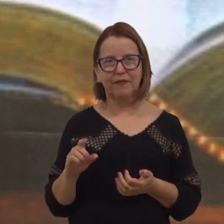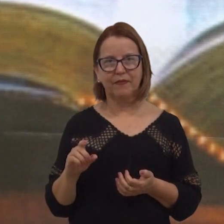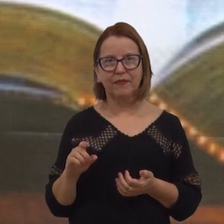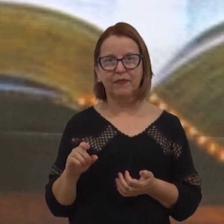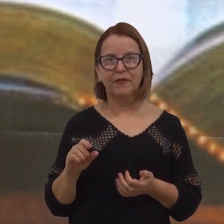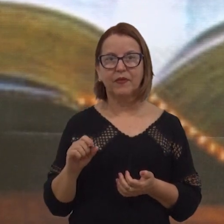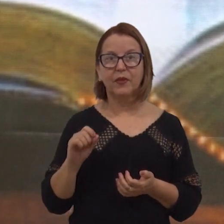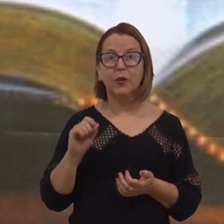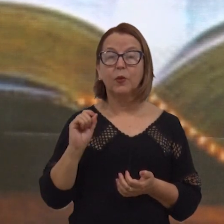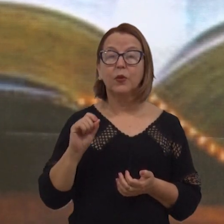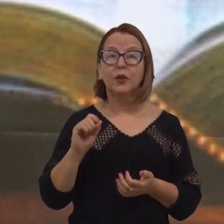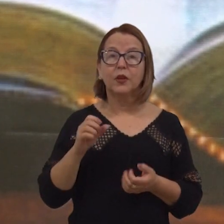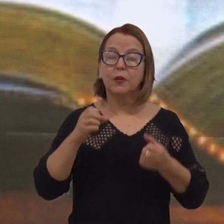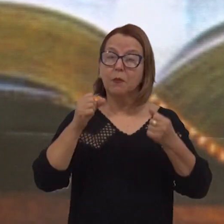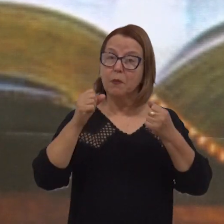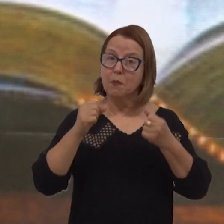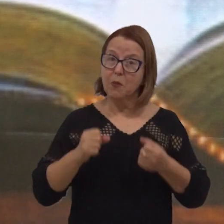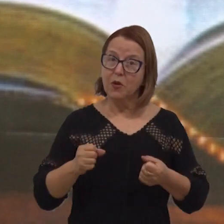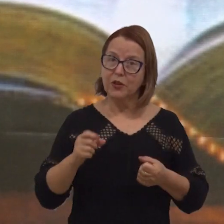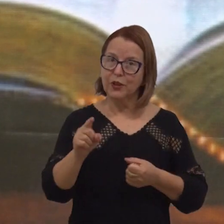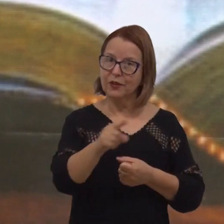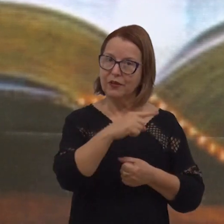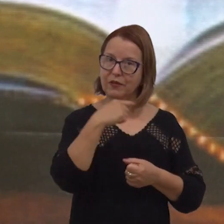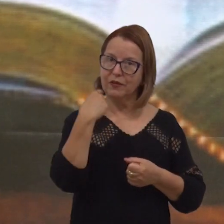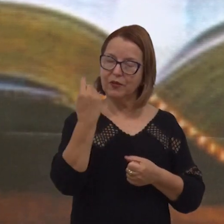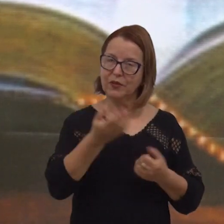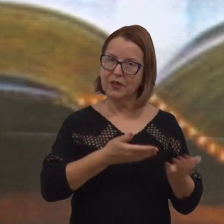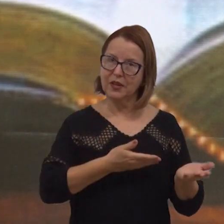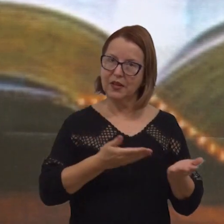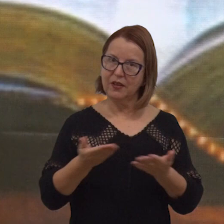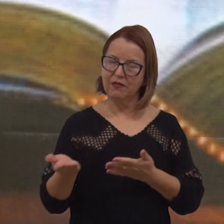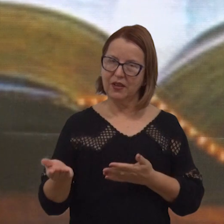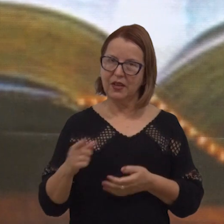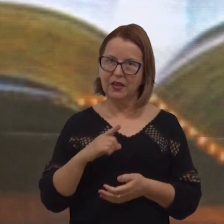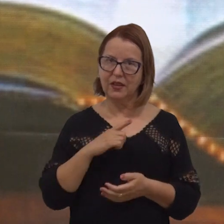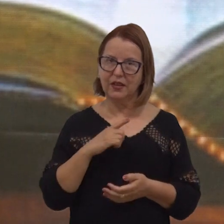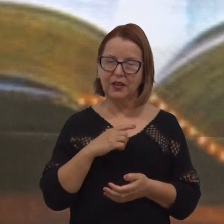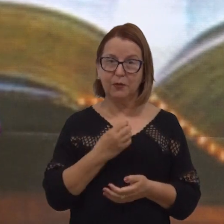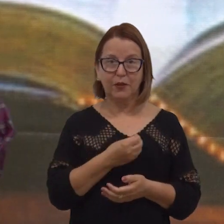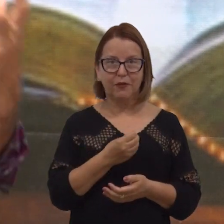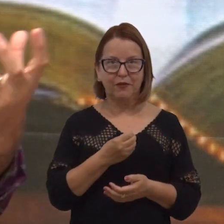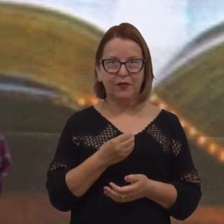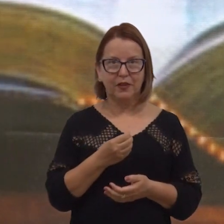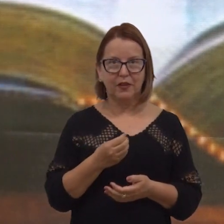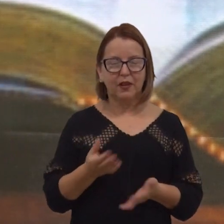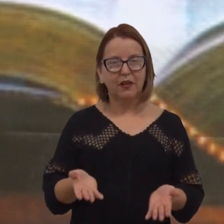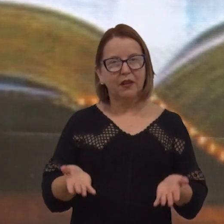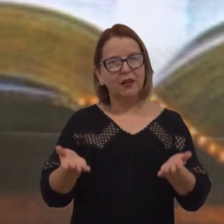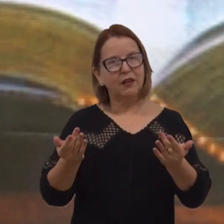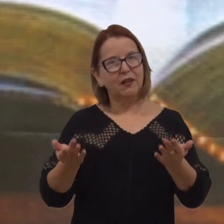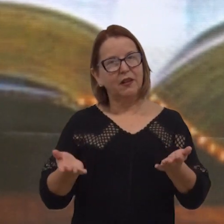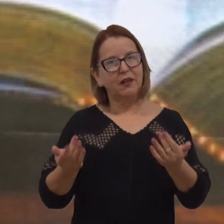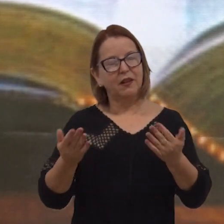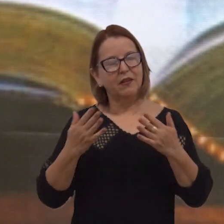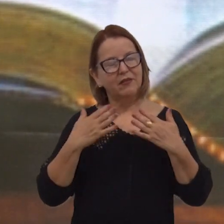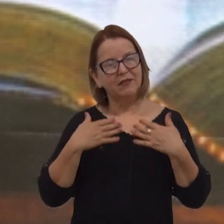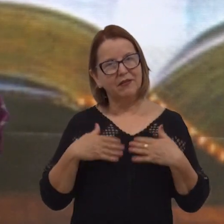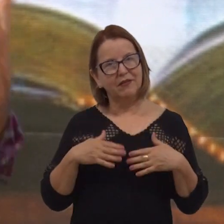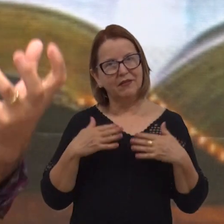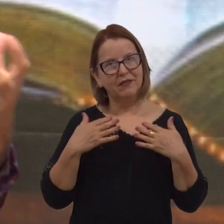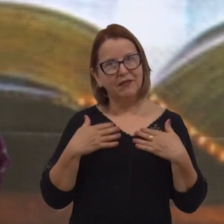que o que pode nos levar, meu irmão Hildo, a ter uma vida mais light, uma vida